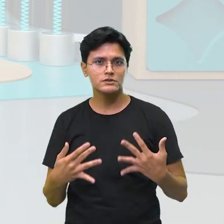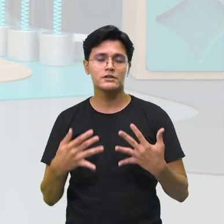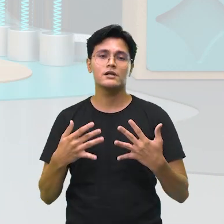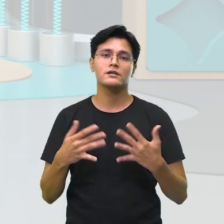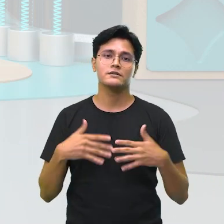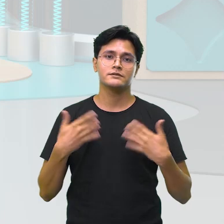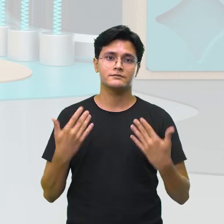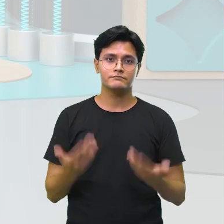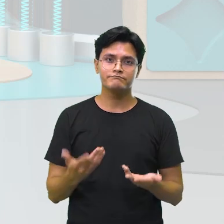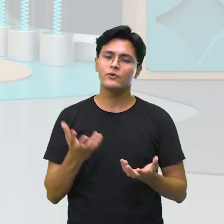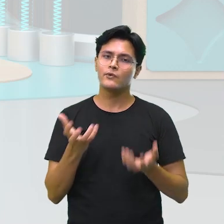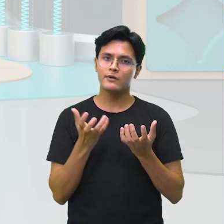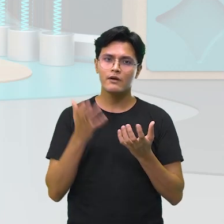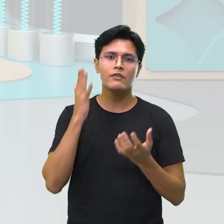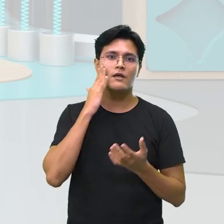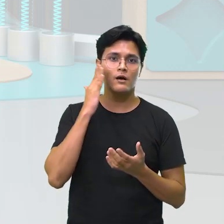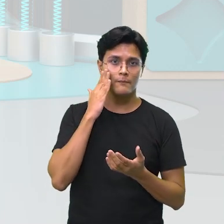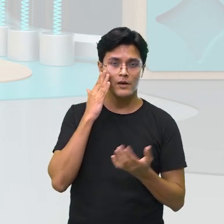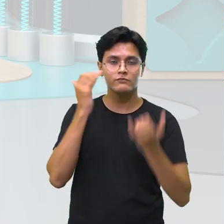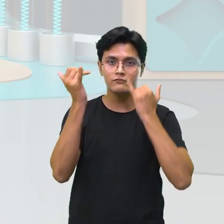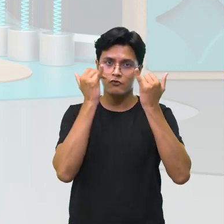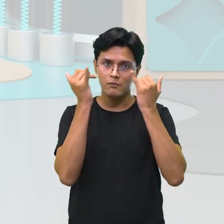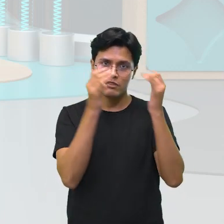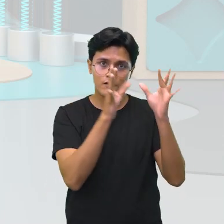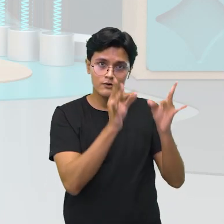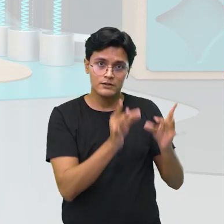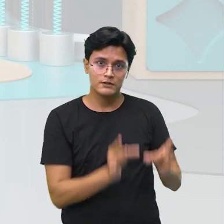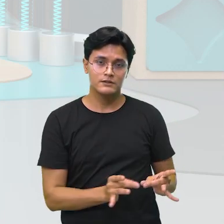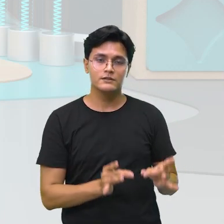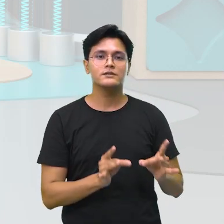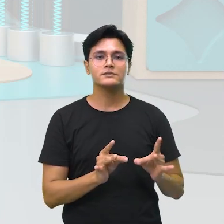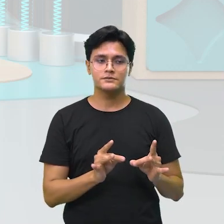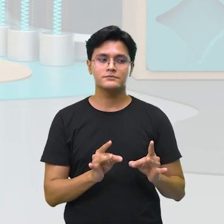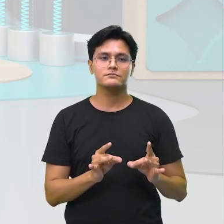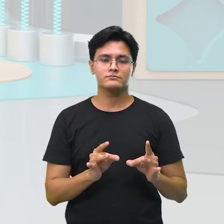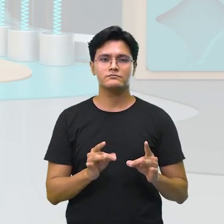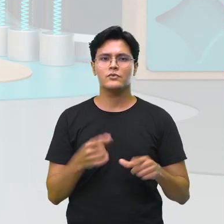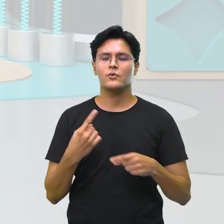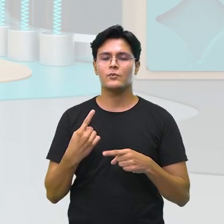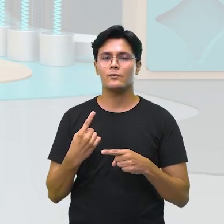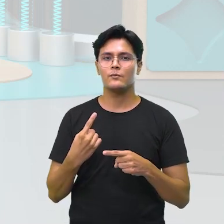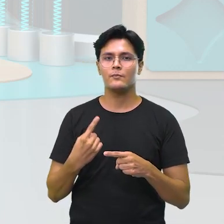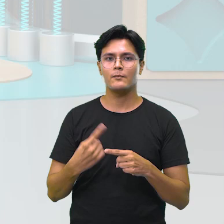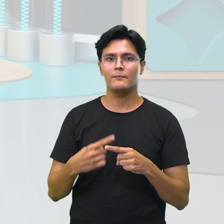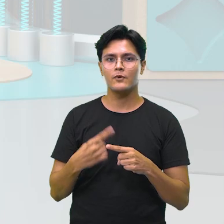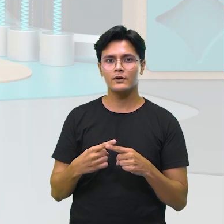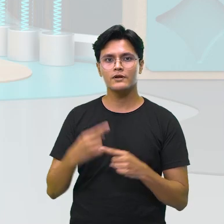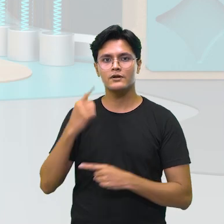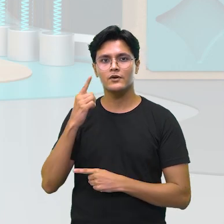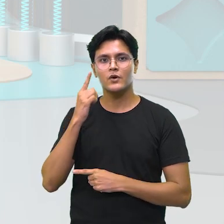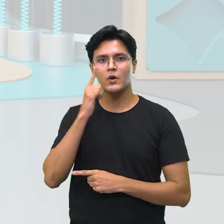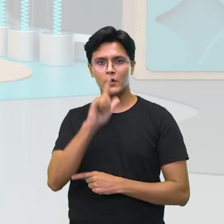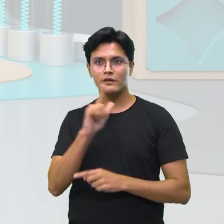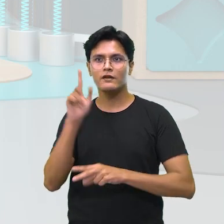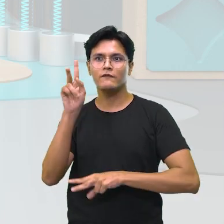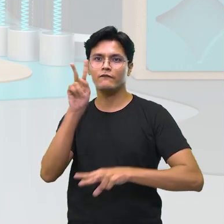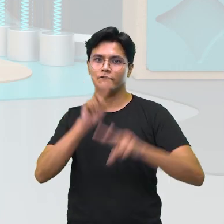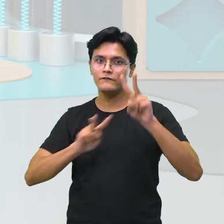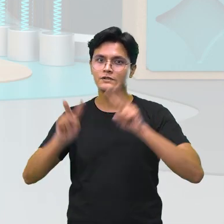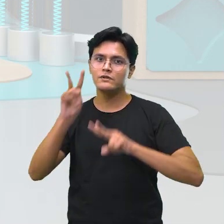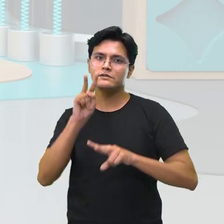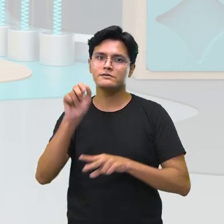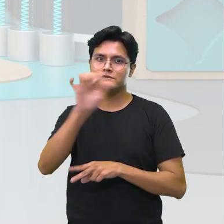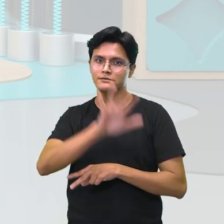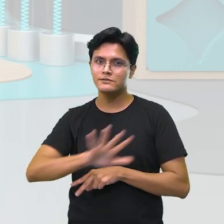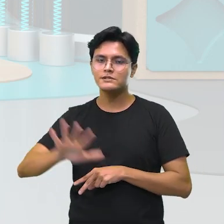A gente quer saber o quê? Dos detalhes, exatamente para a gente conseguir visualizar a cena,